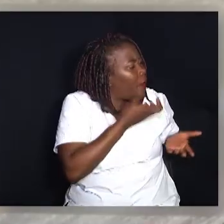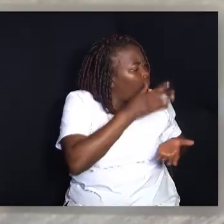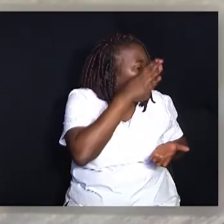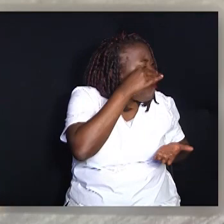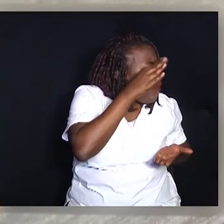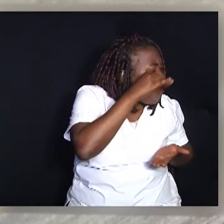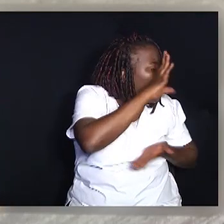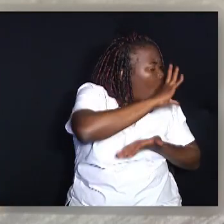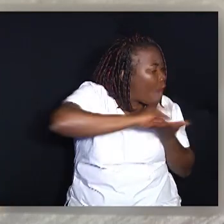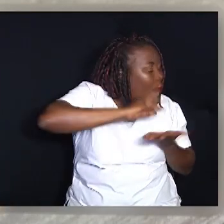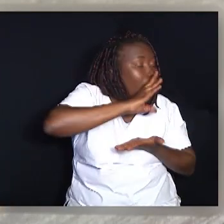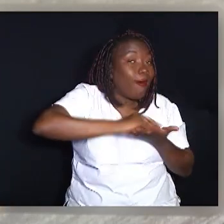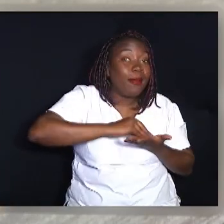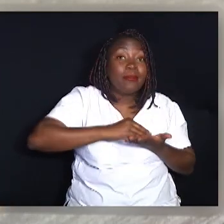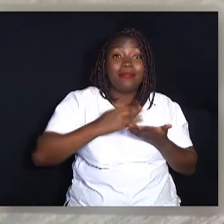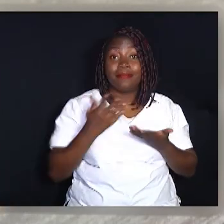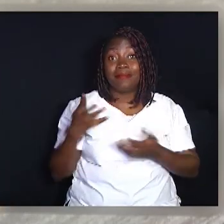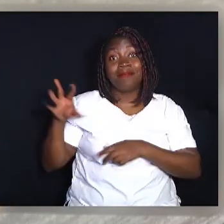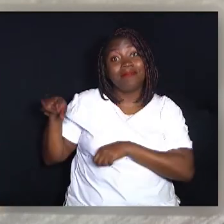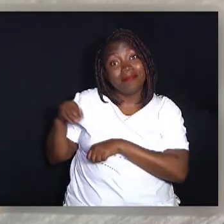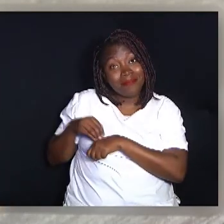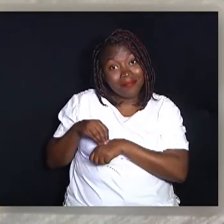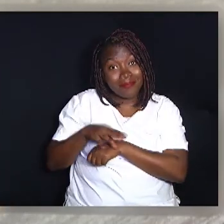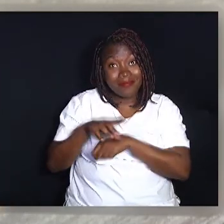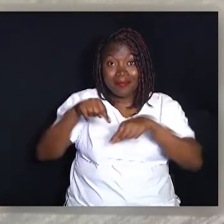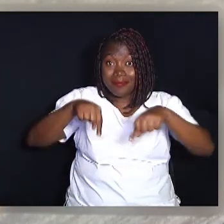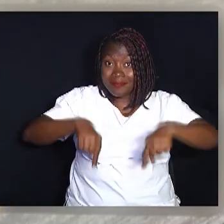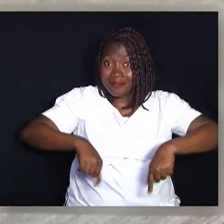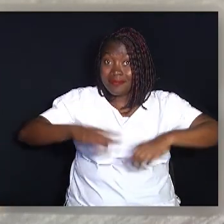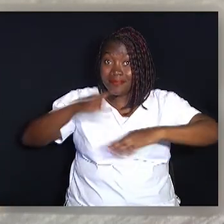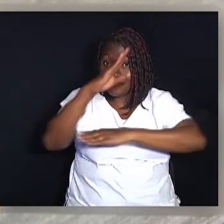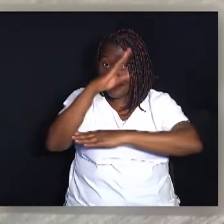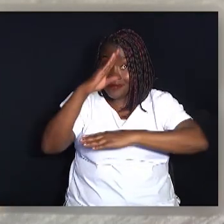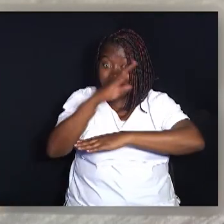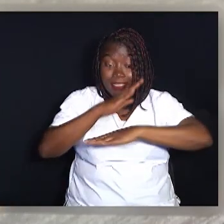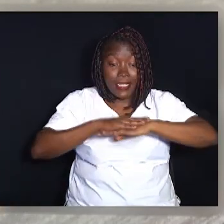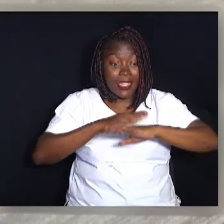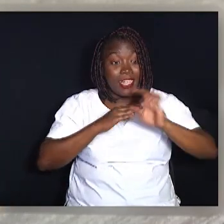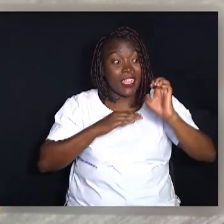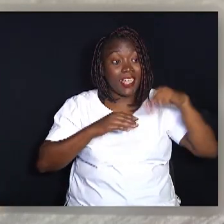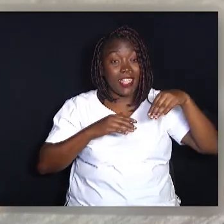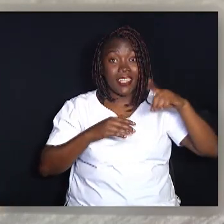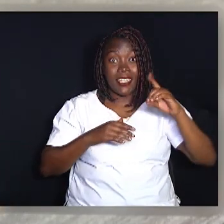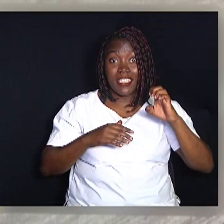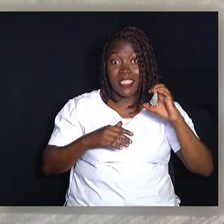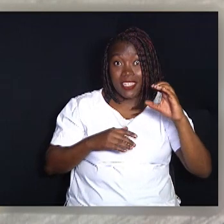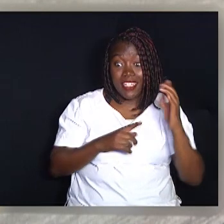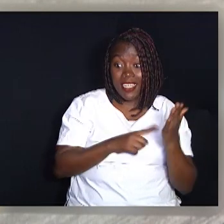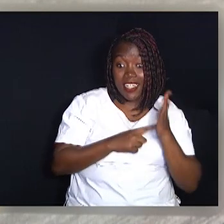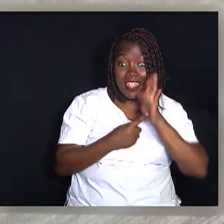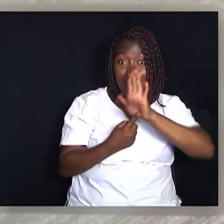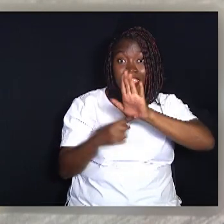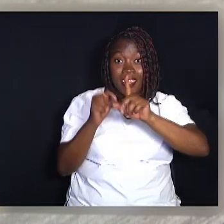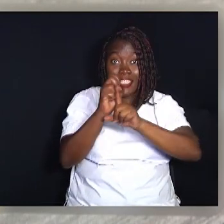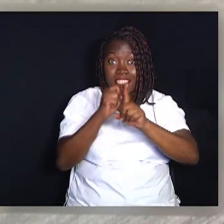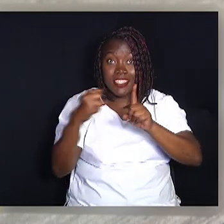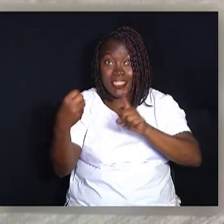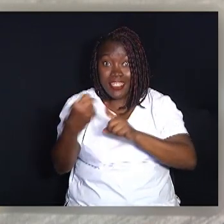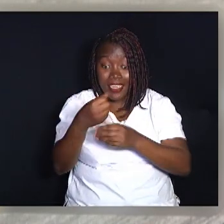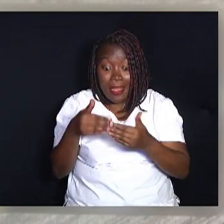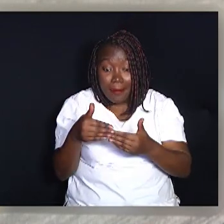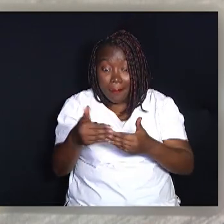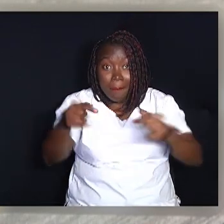lá. Trazer na Câmara, e por iniciativa da própria INDEC, para apresentar para a sociedade, a partir da Câmara, esse plano